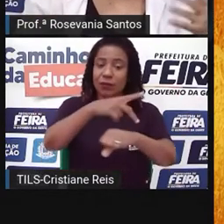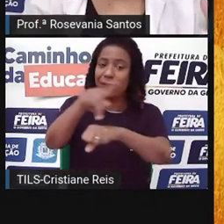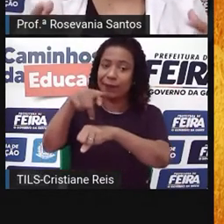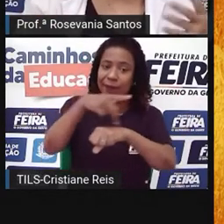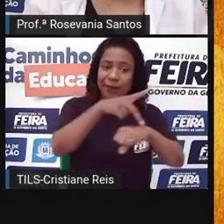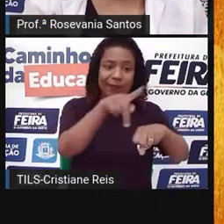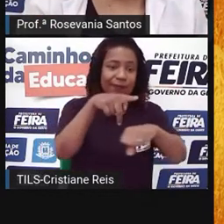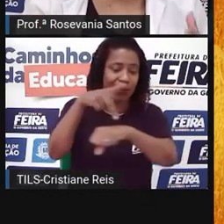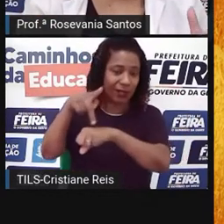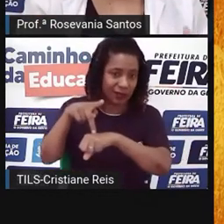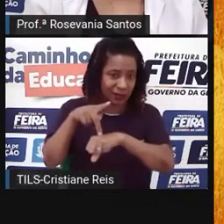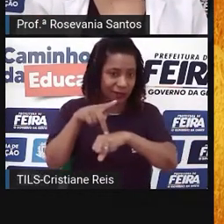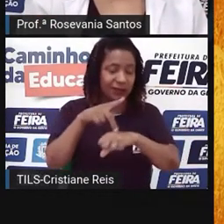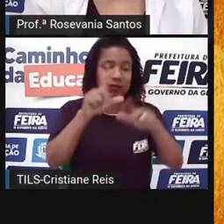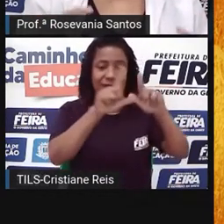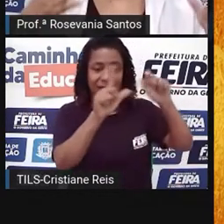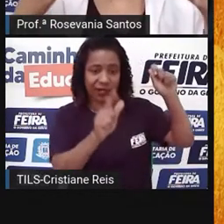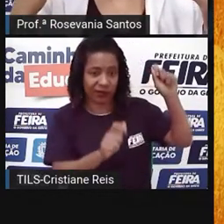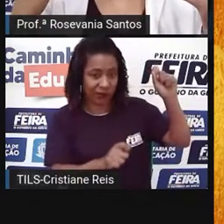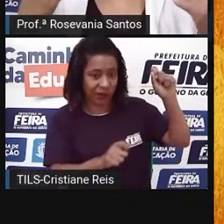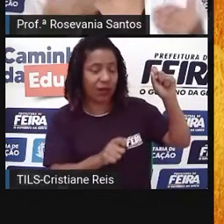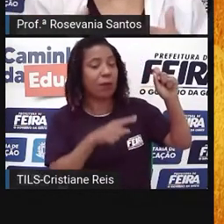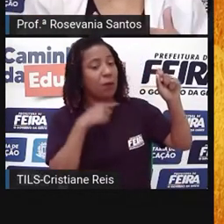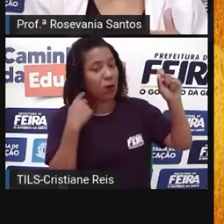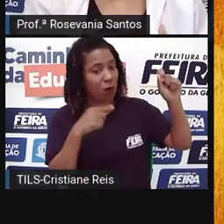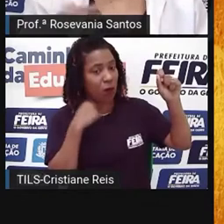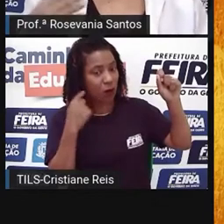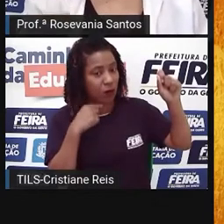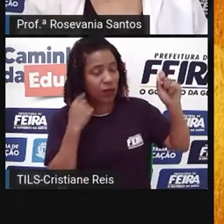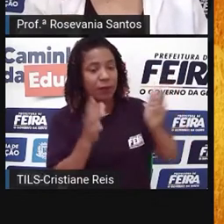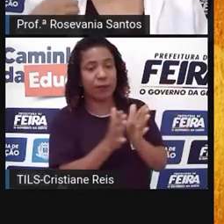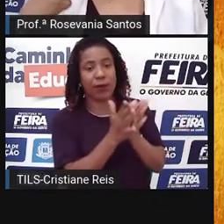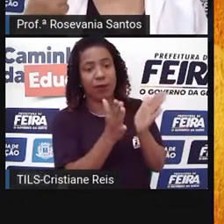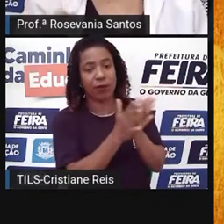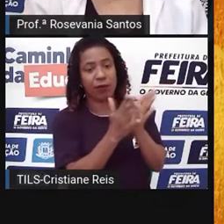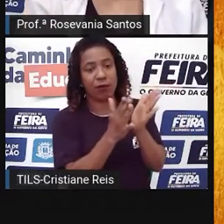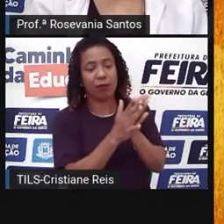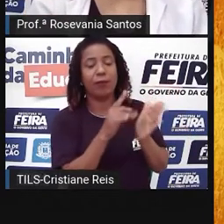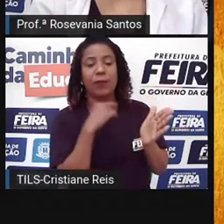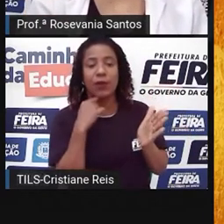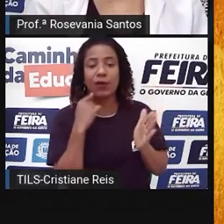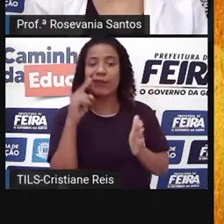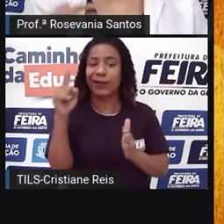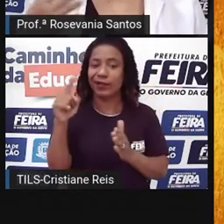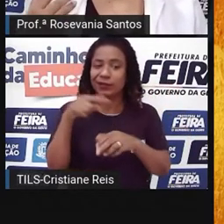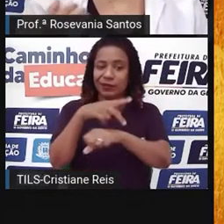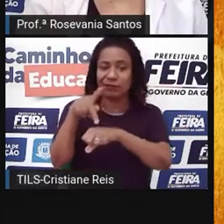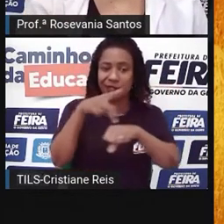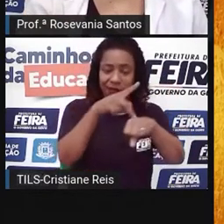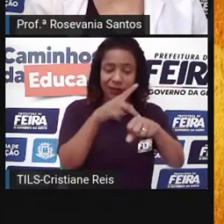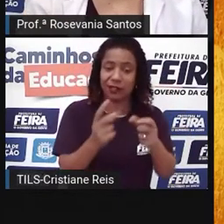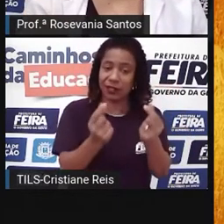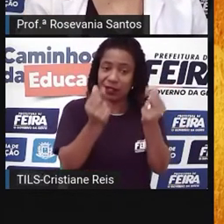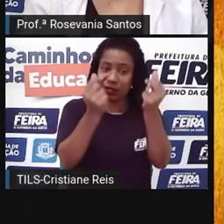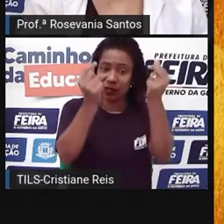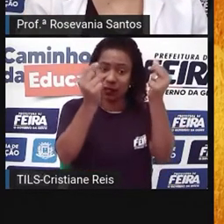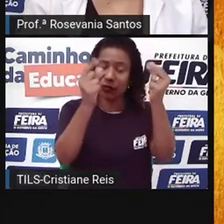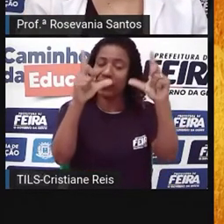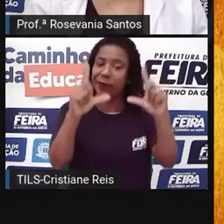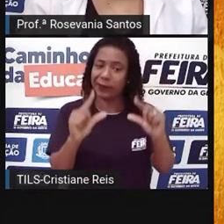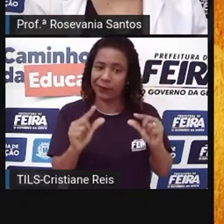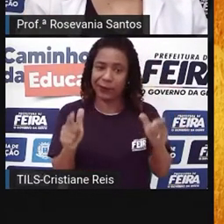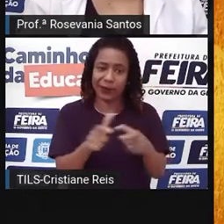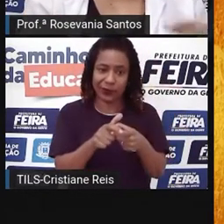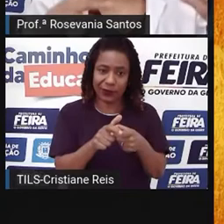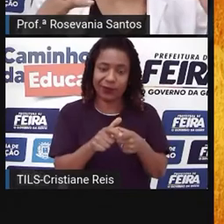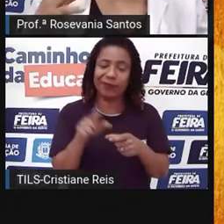países ricos é diferente isso, mas a gente vai ter muita questão de fome, muita questão